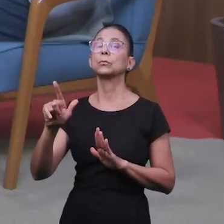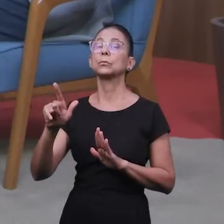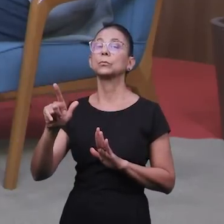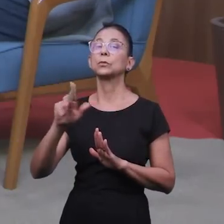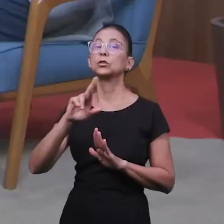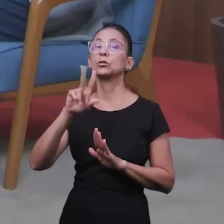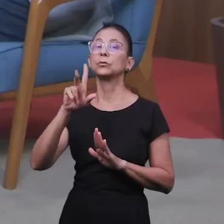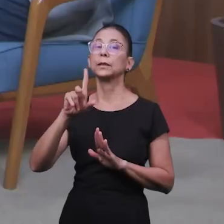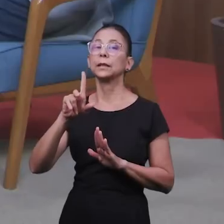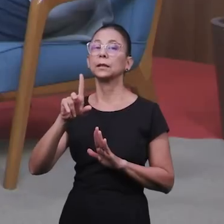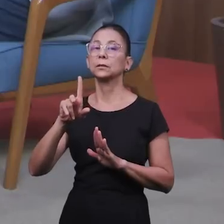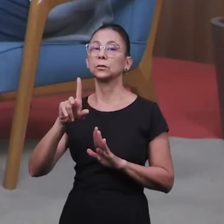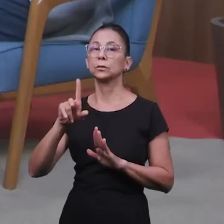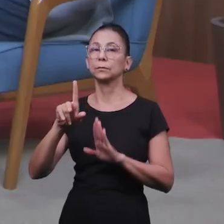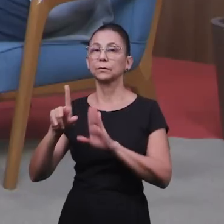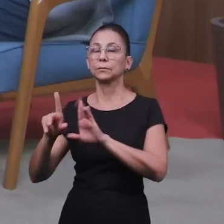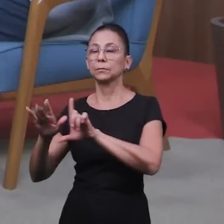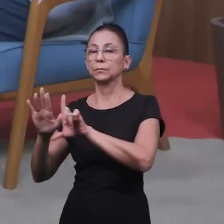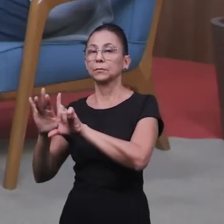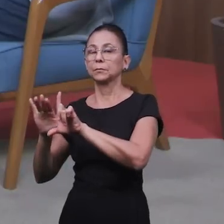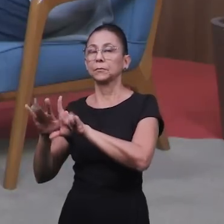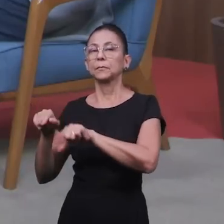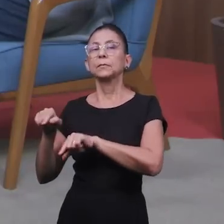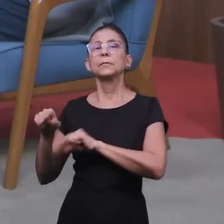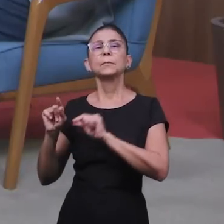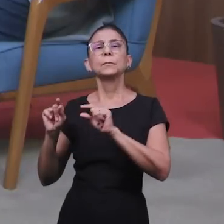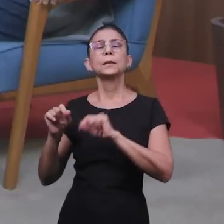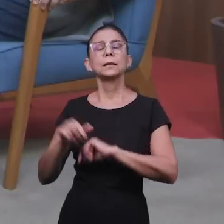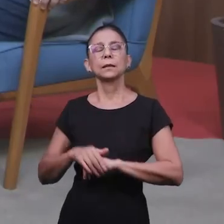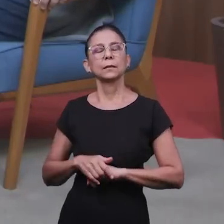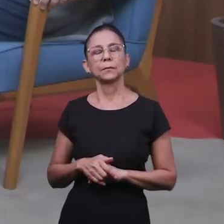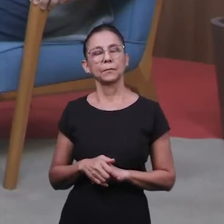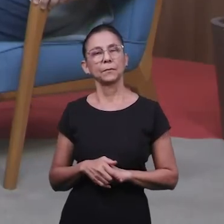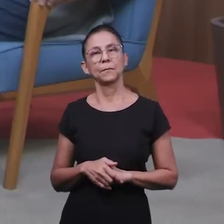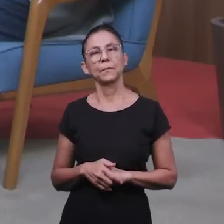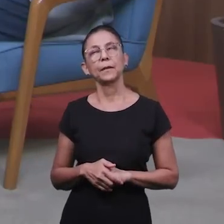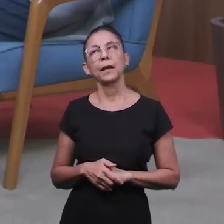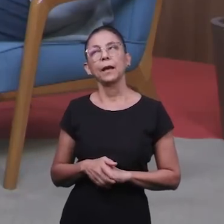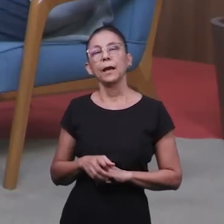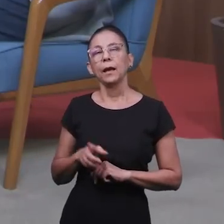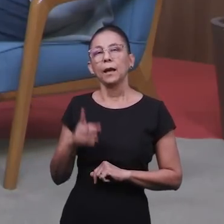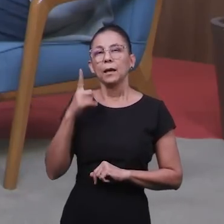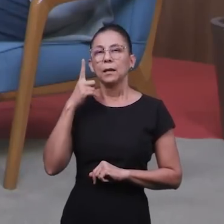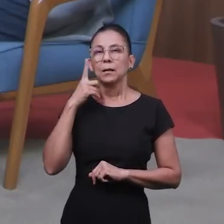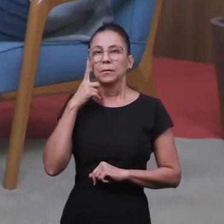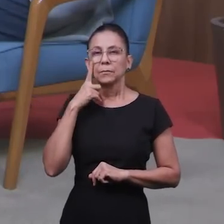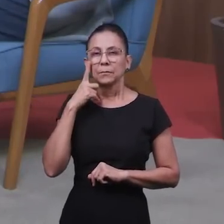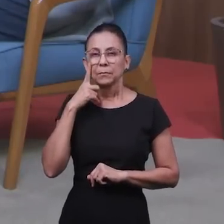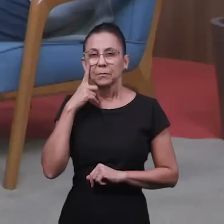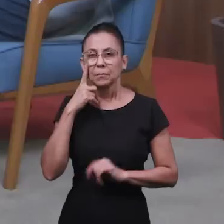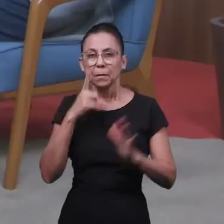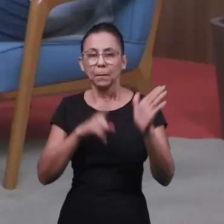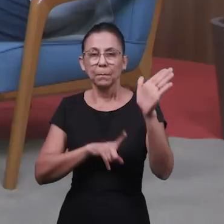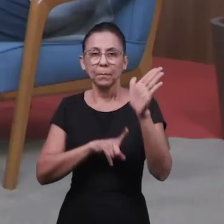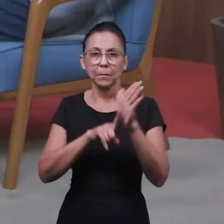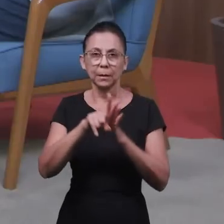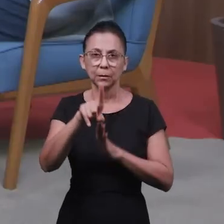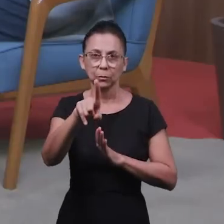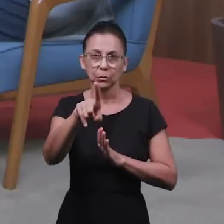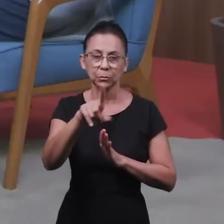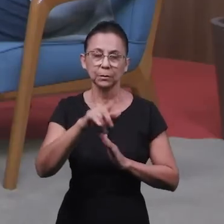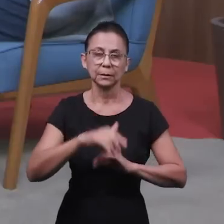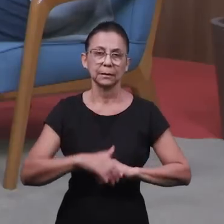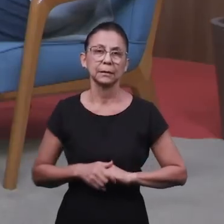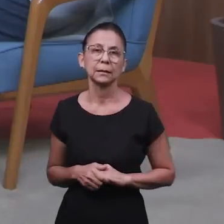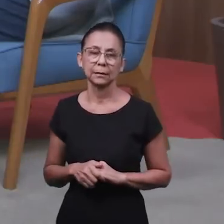outro QR Code, é um segundo, diferente daquele primeiro. Esse agora é para você responder a uma questão que nós